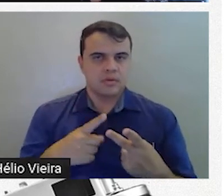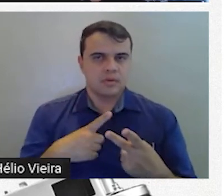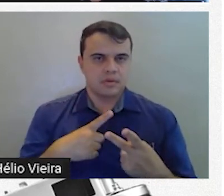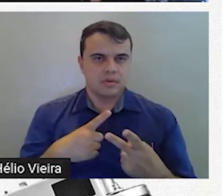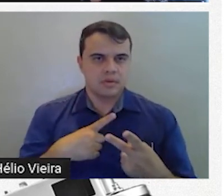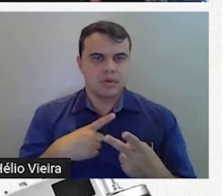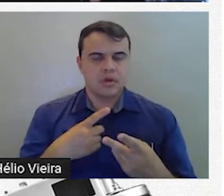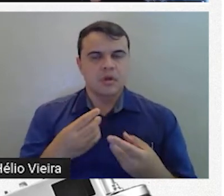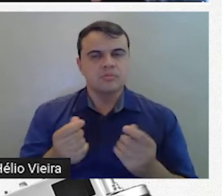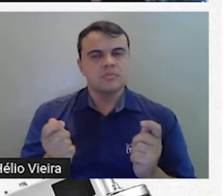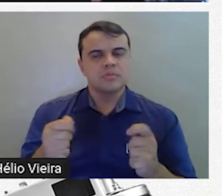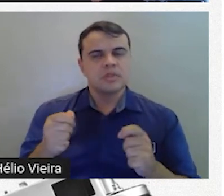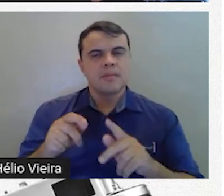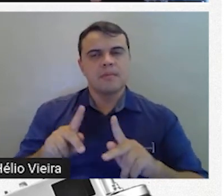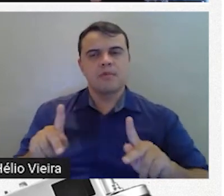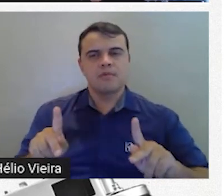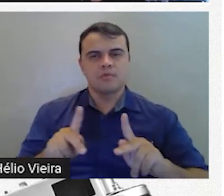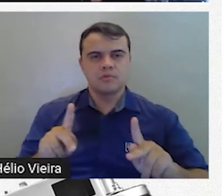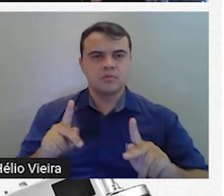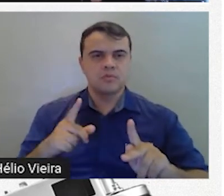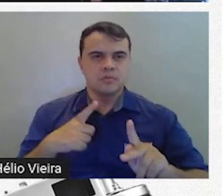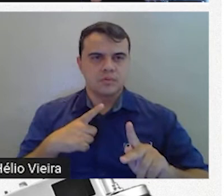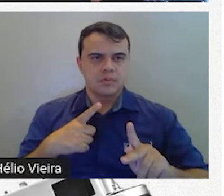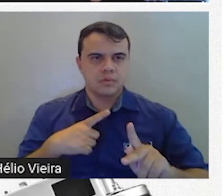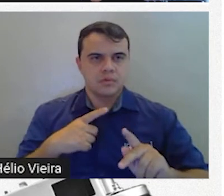Tem como o professor